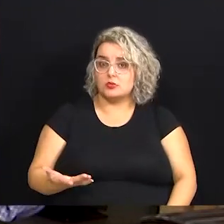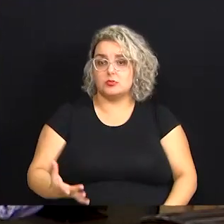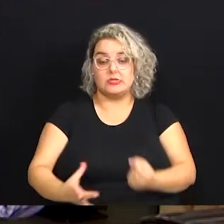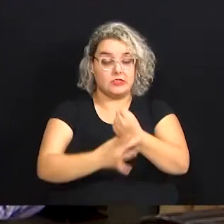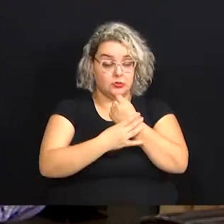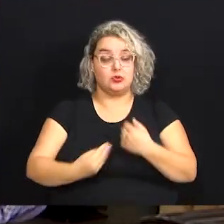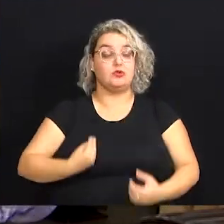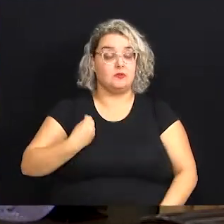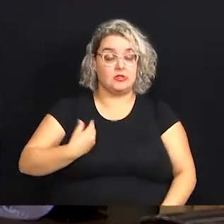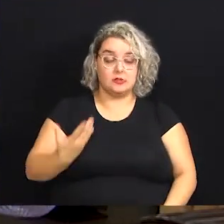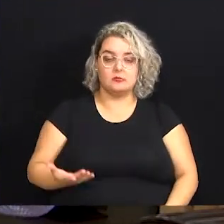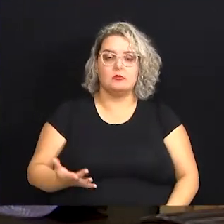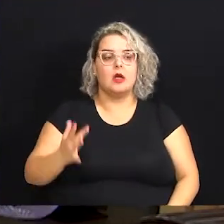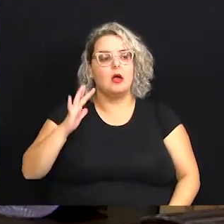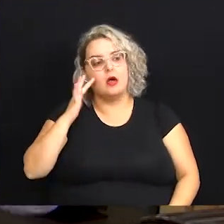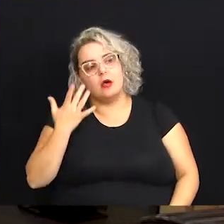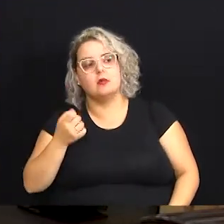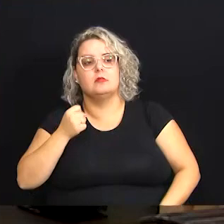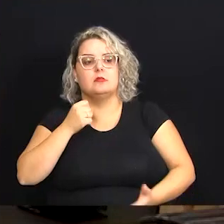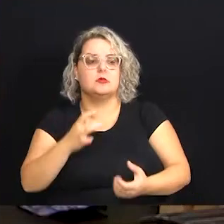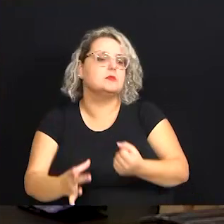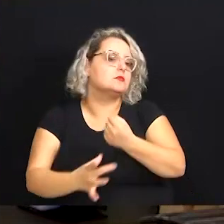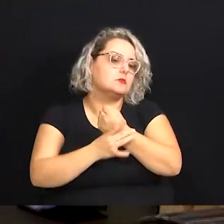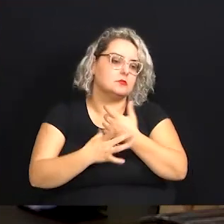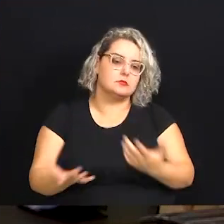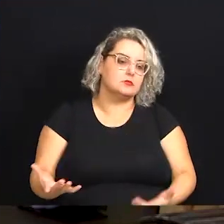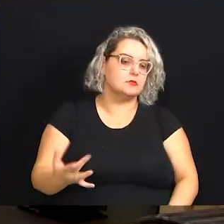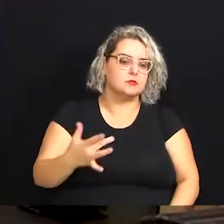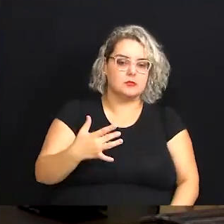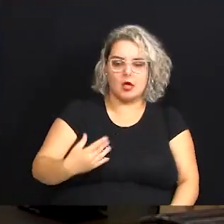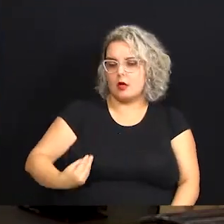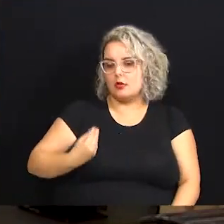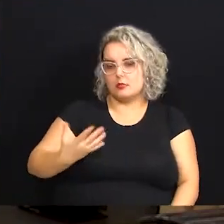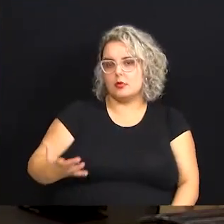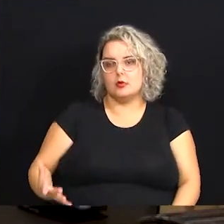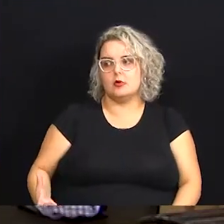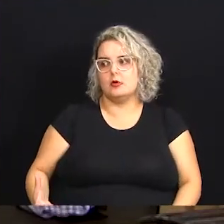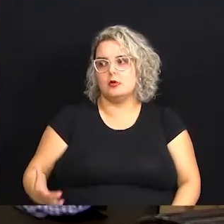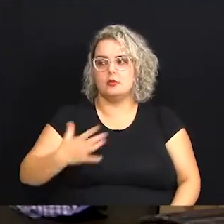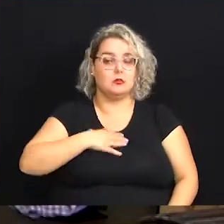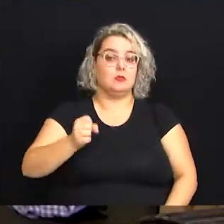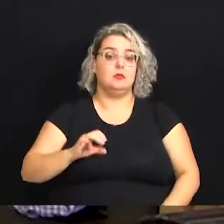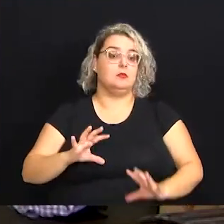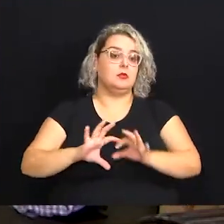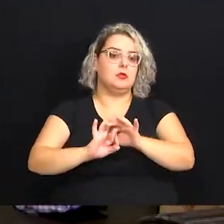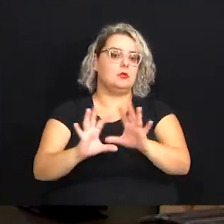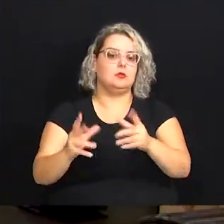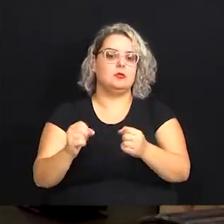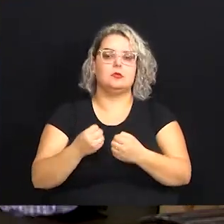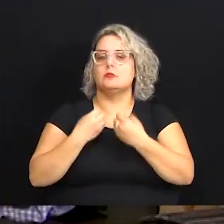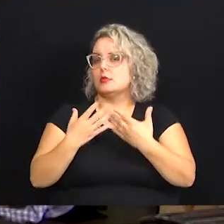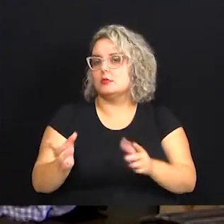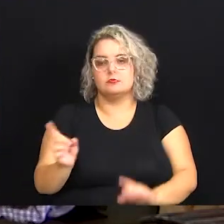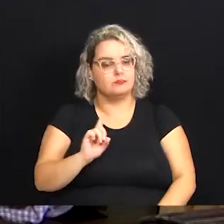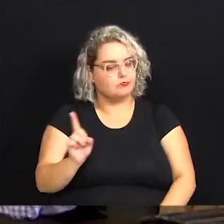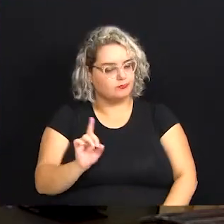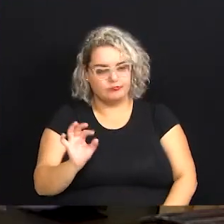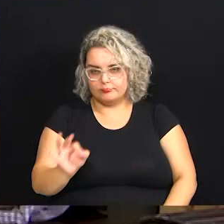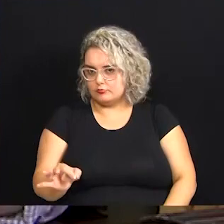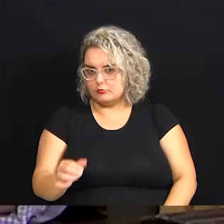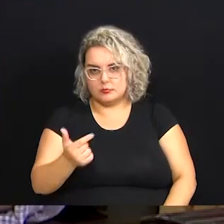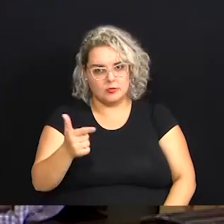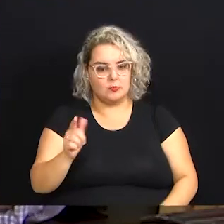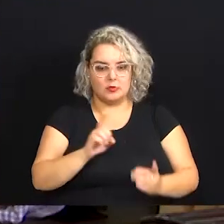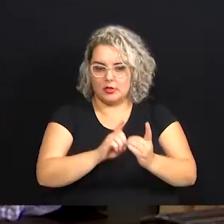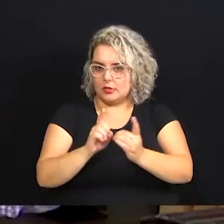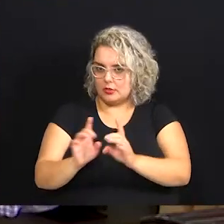tem muita gente que acha, olha, eu vou fazer um seguro, vou acabar com a minha vida e assim, eu vou deixar todo mundo bem. Não vai funcionar, isso não